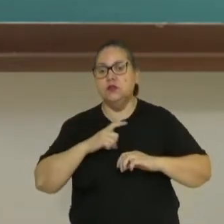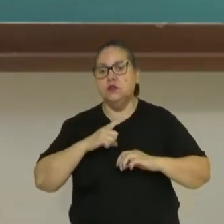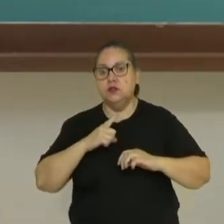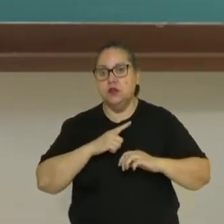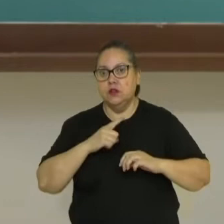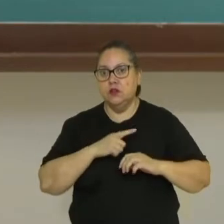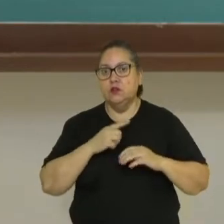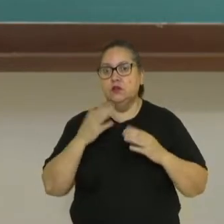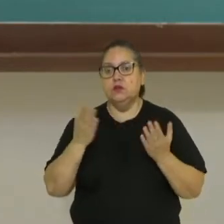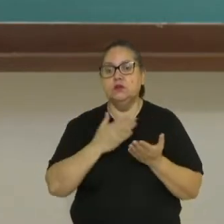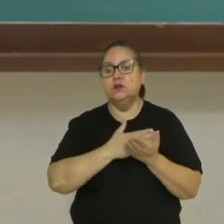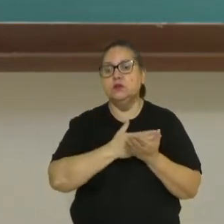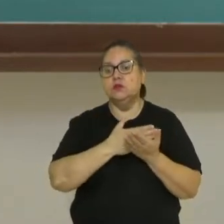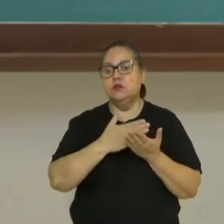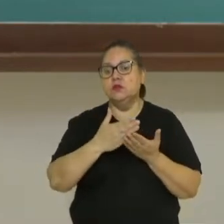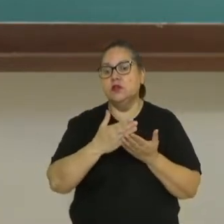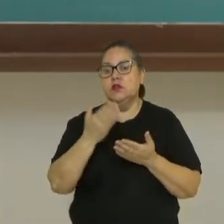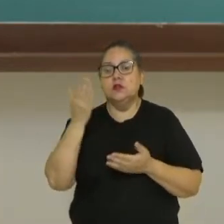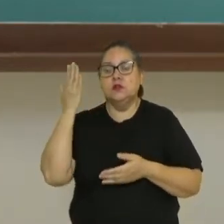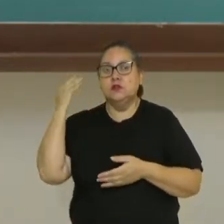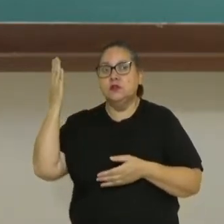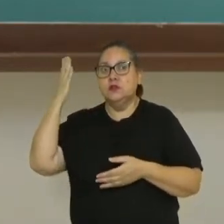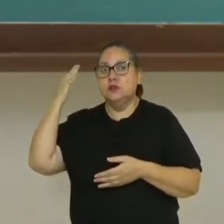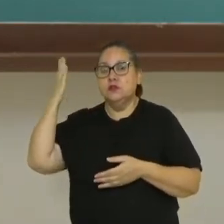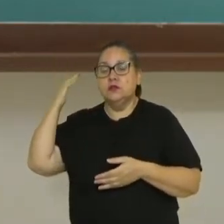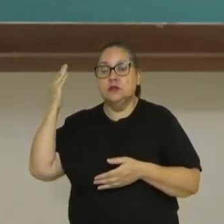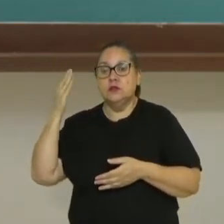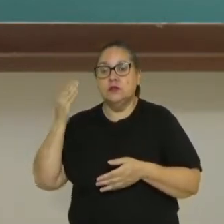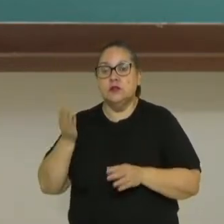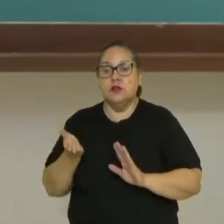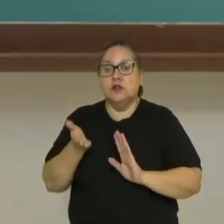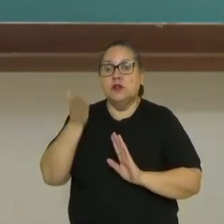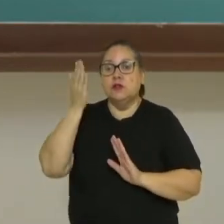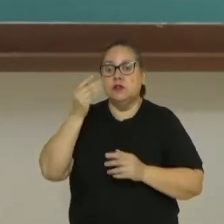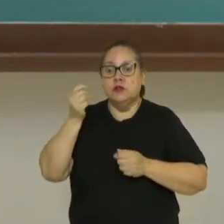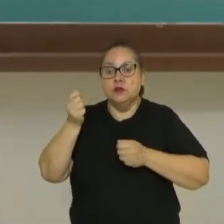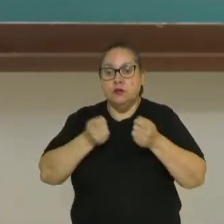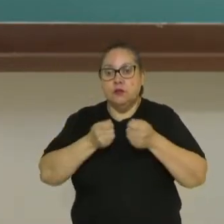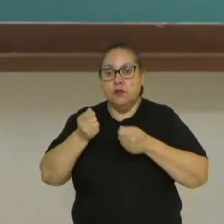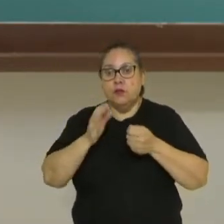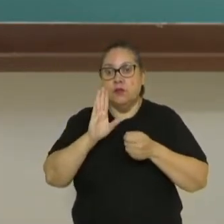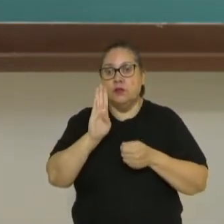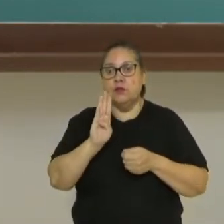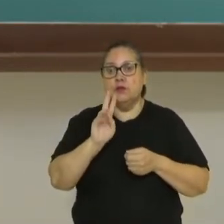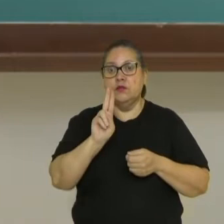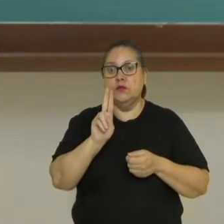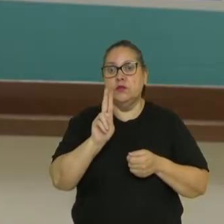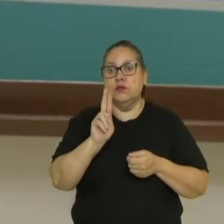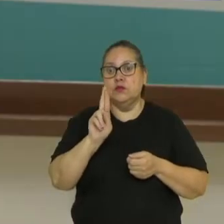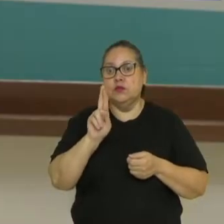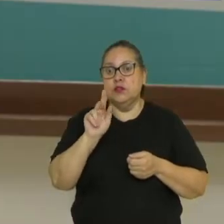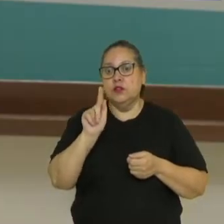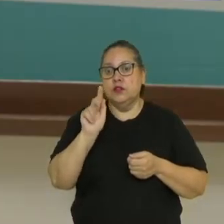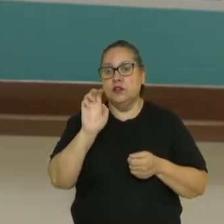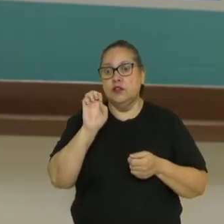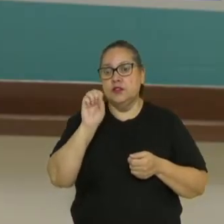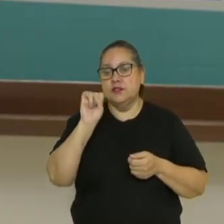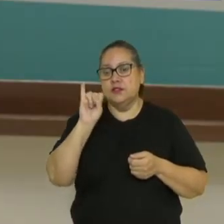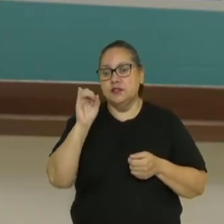existem começaram nessa época, lá na alta burguesia. Então, desde esse período, nós